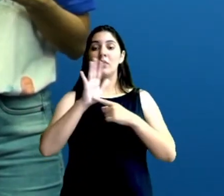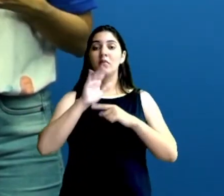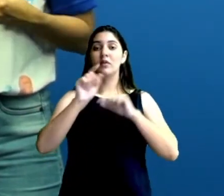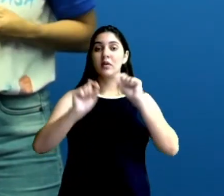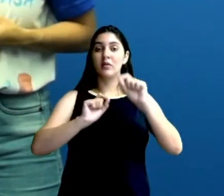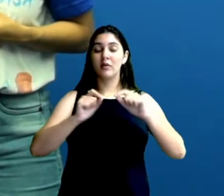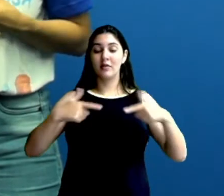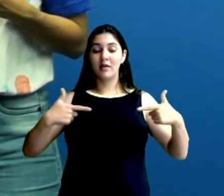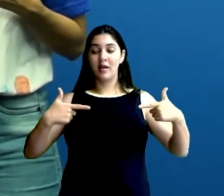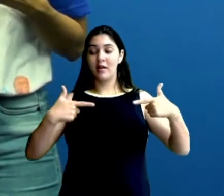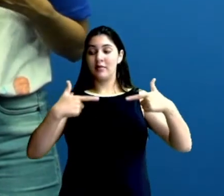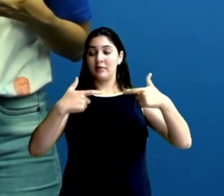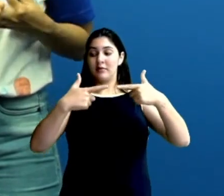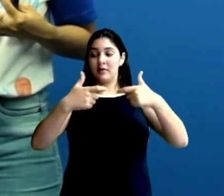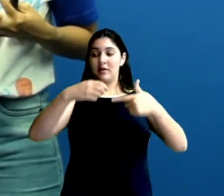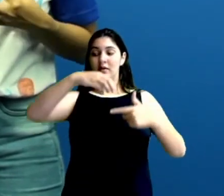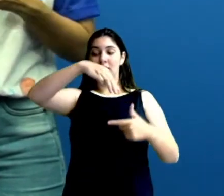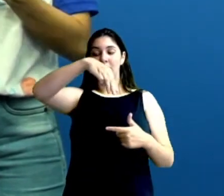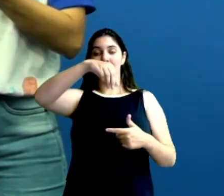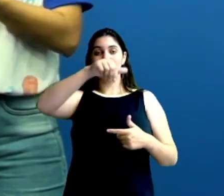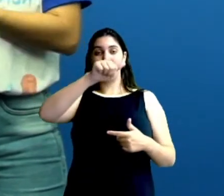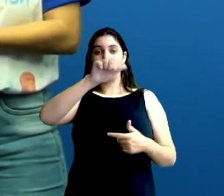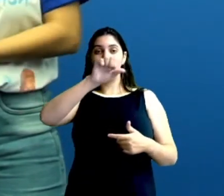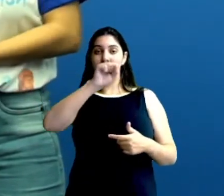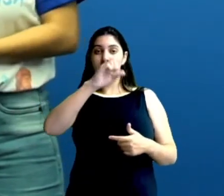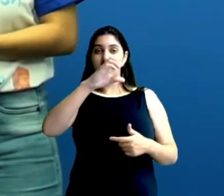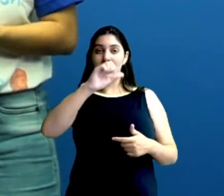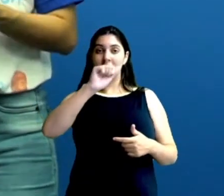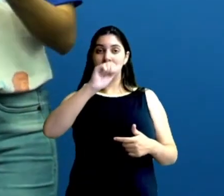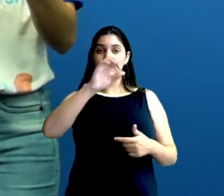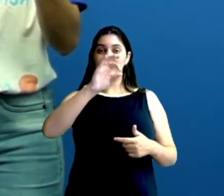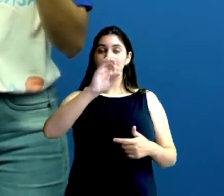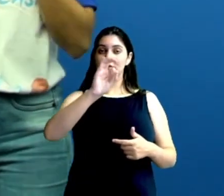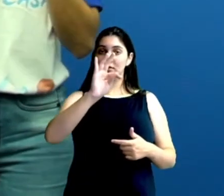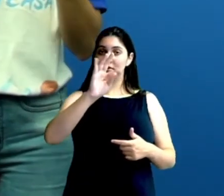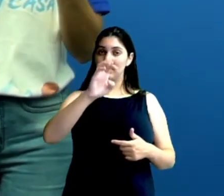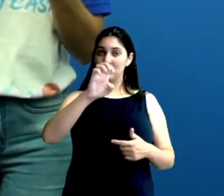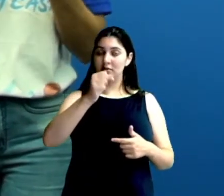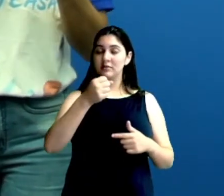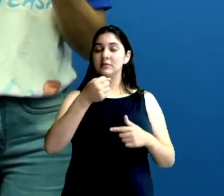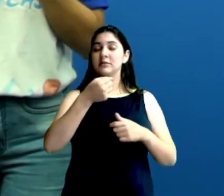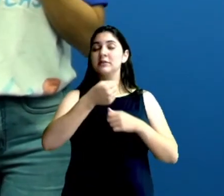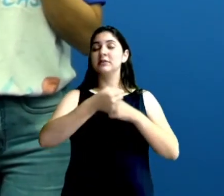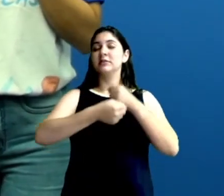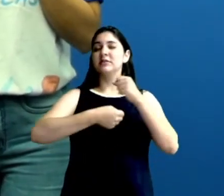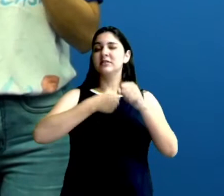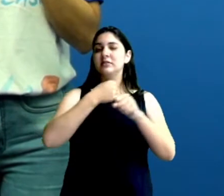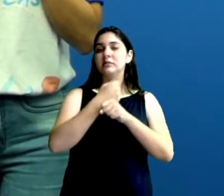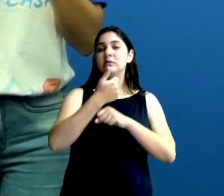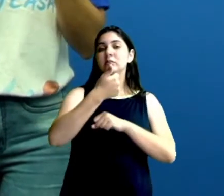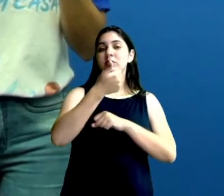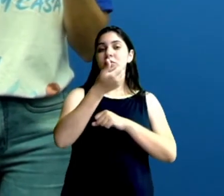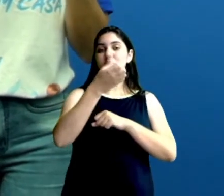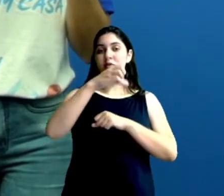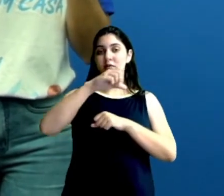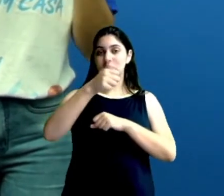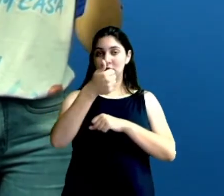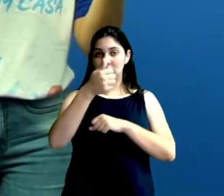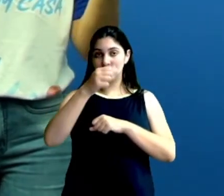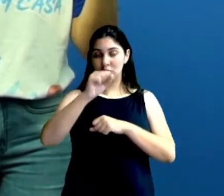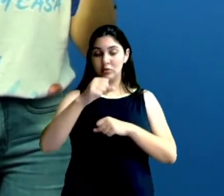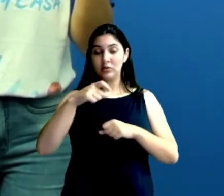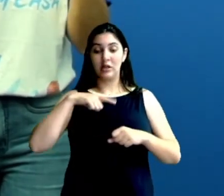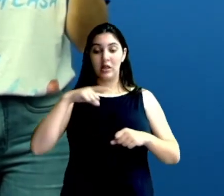Guerra dos Mascates em 1710, que é no século 18, que é um conflito armado